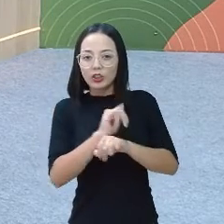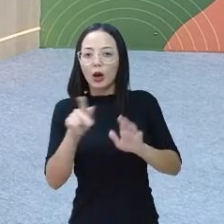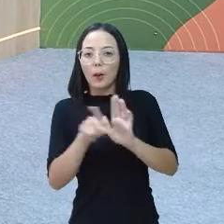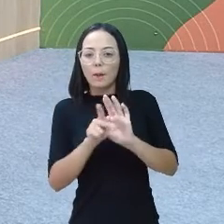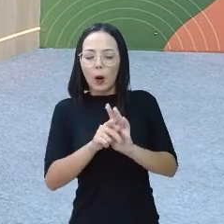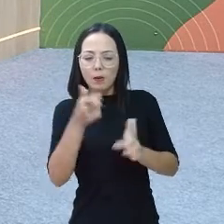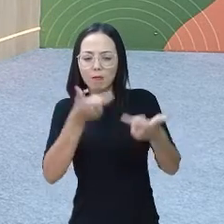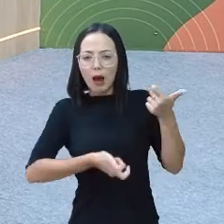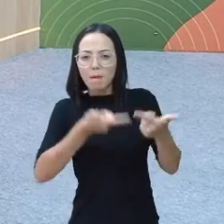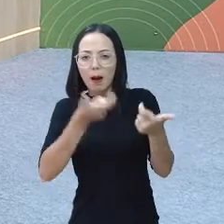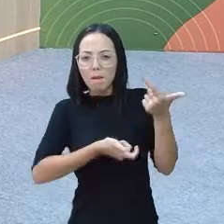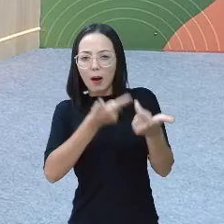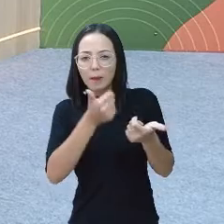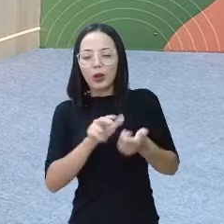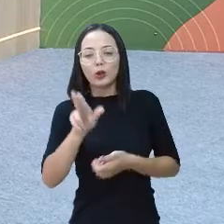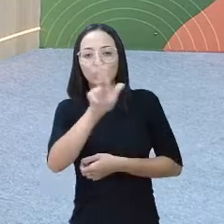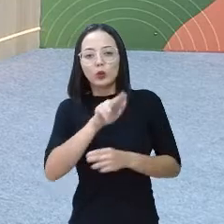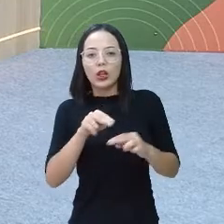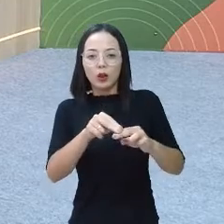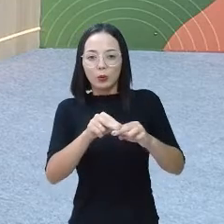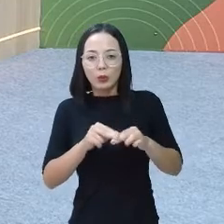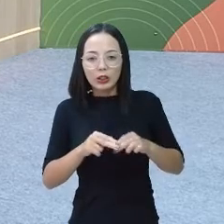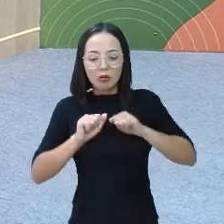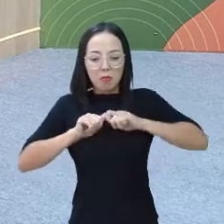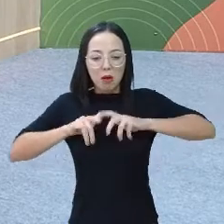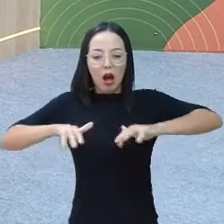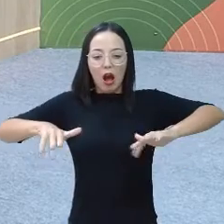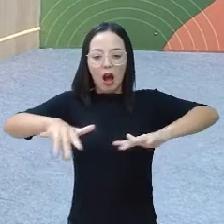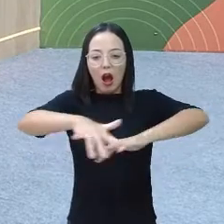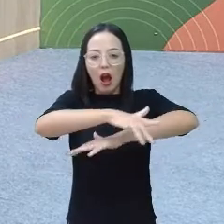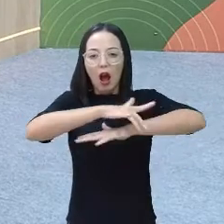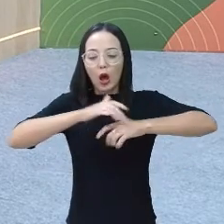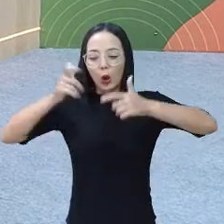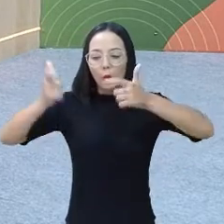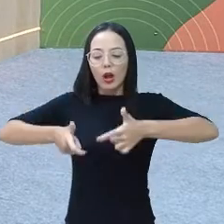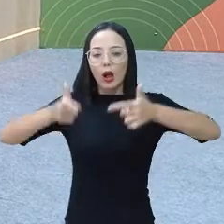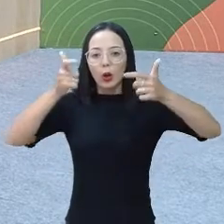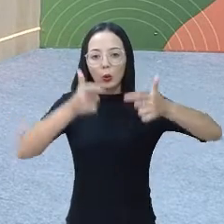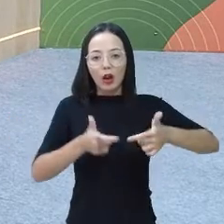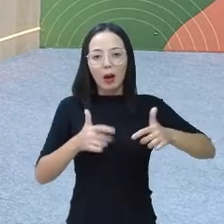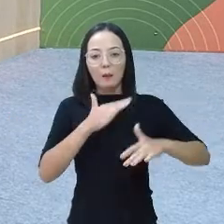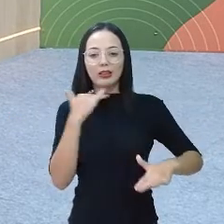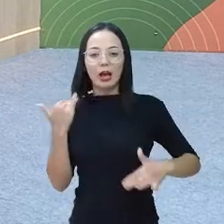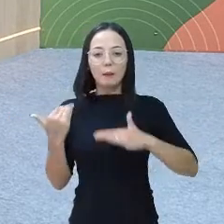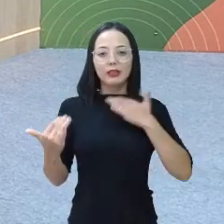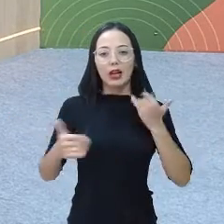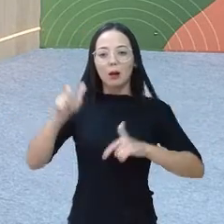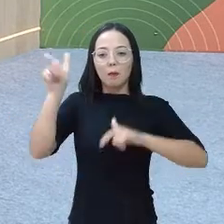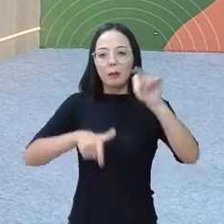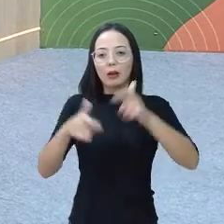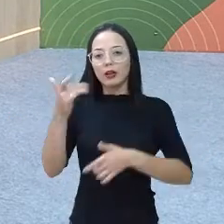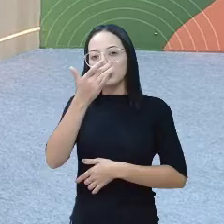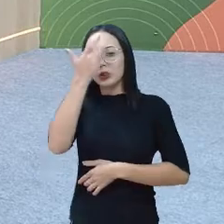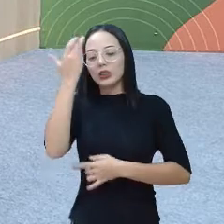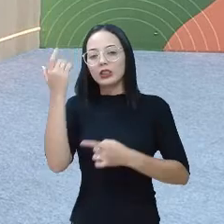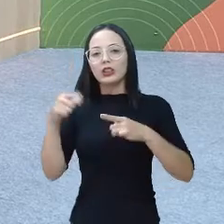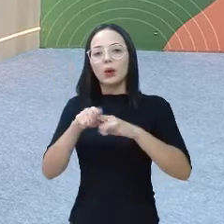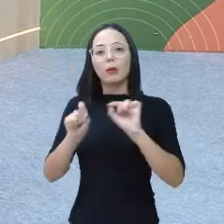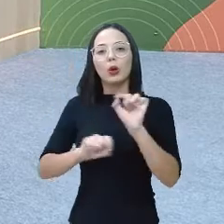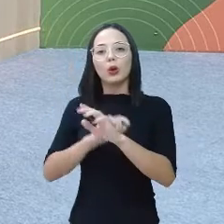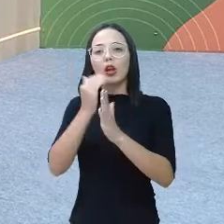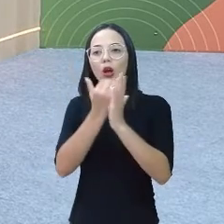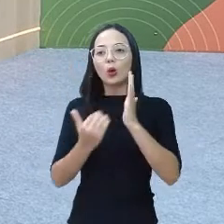de guerra. Ele foi utilizado para ser espalhado em um determinado local, vitimar aquela população e favorecer